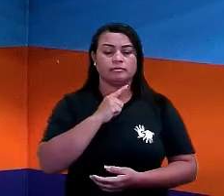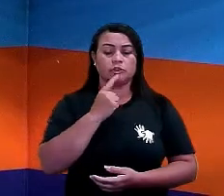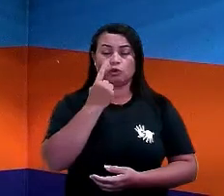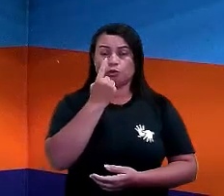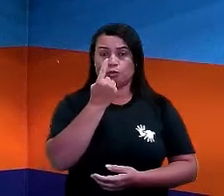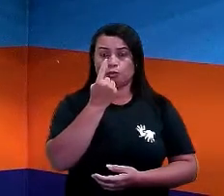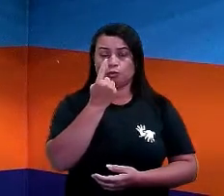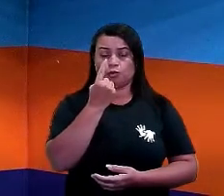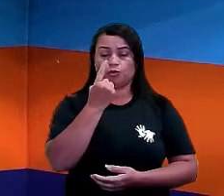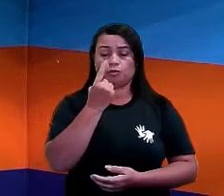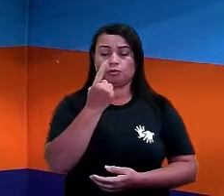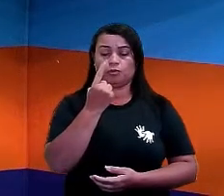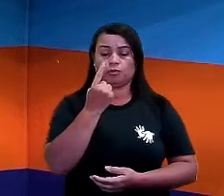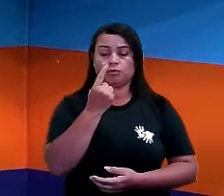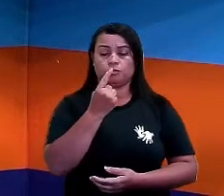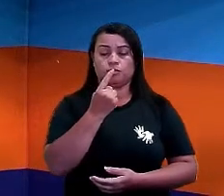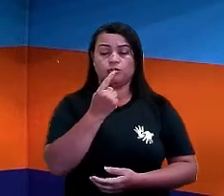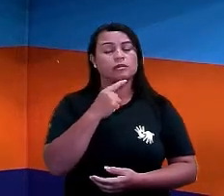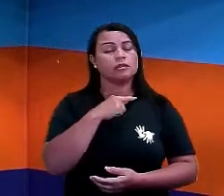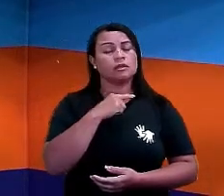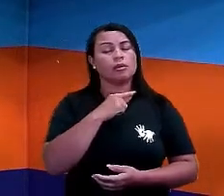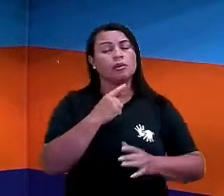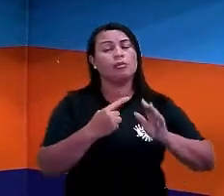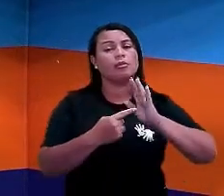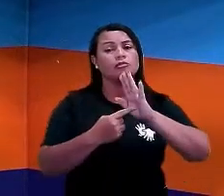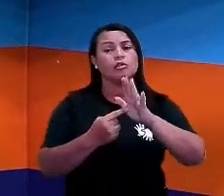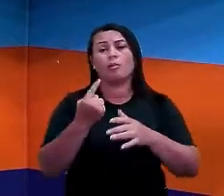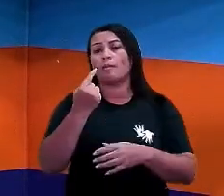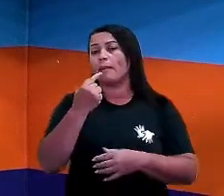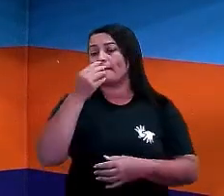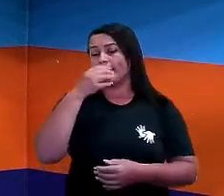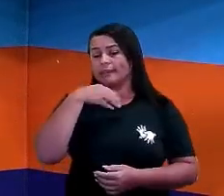inteiro, tá? E aqui eu trouxe uma maçã.